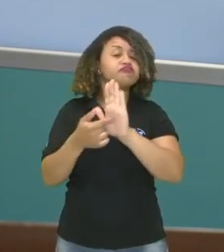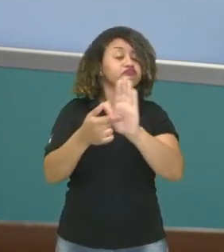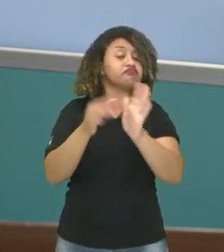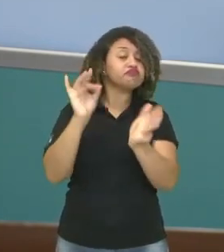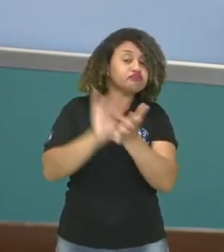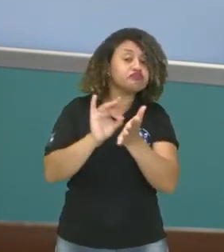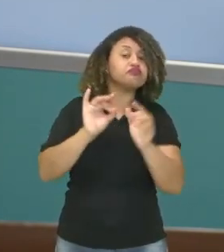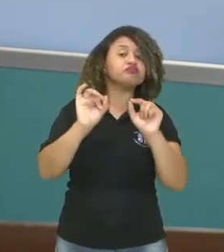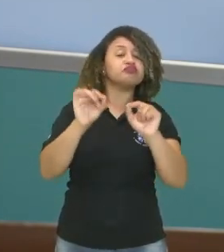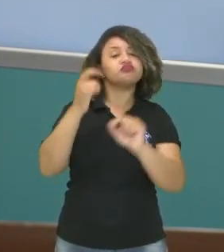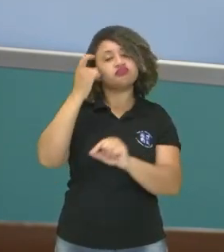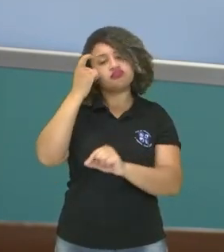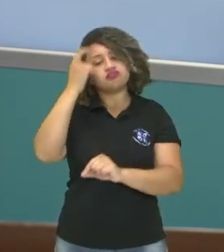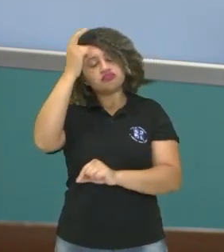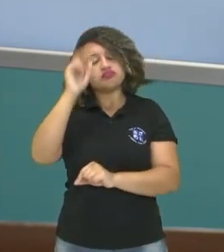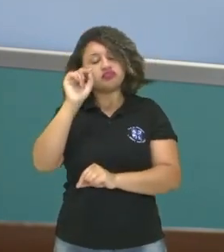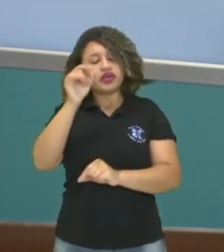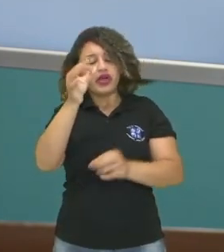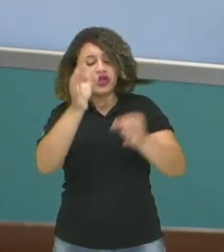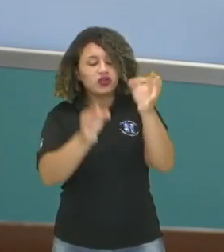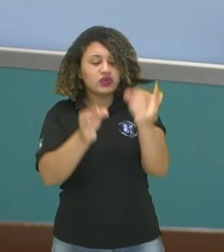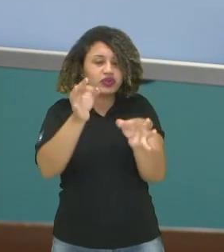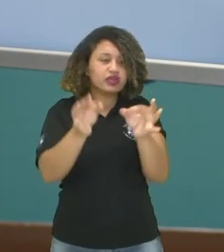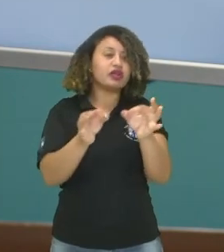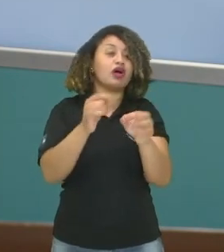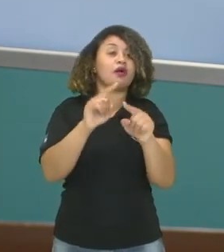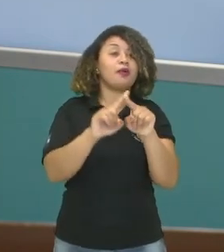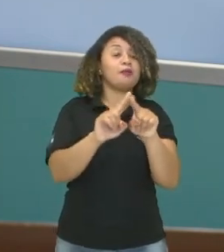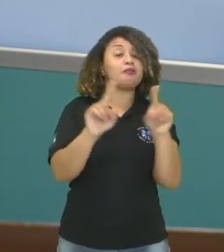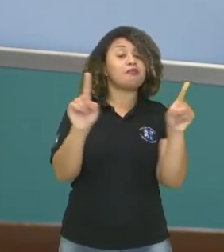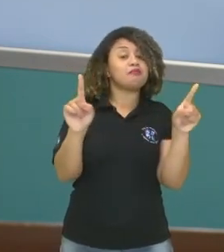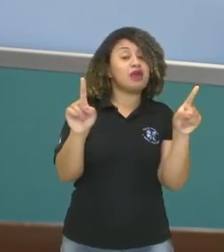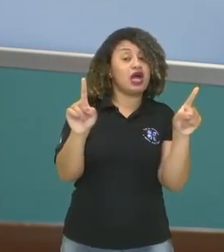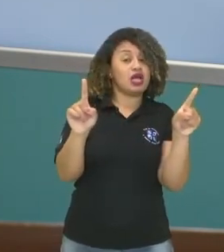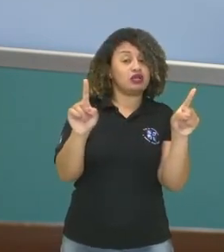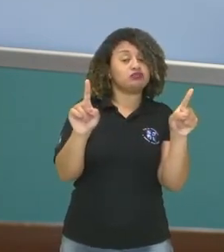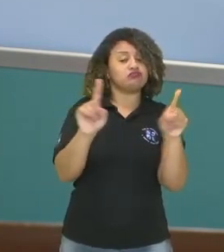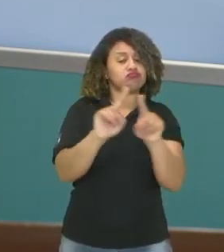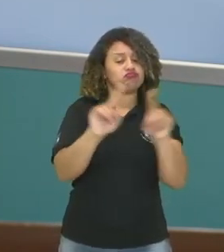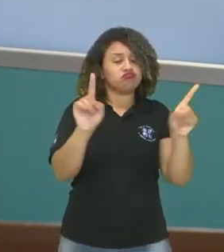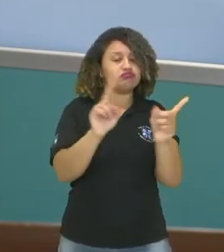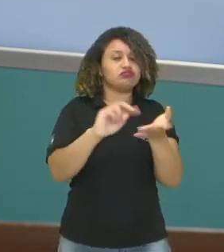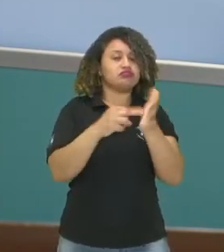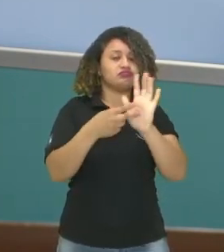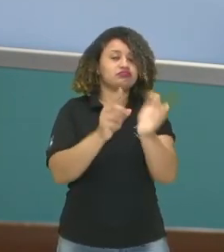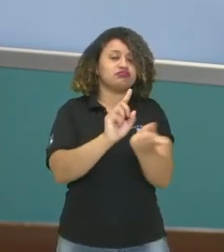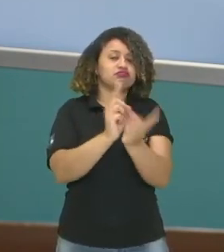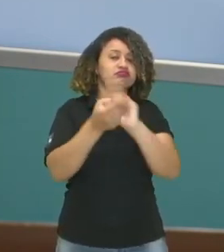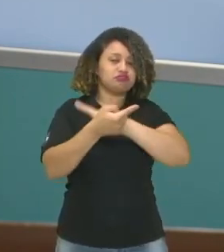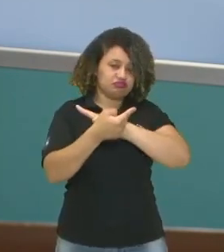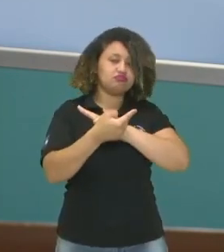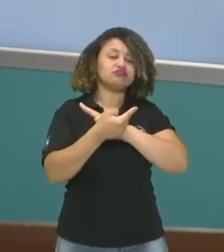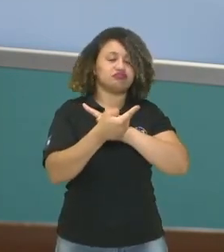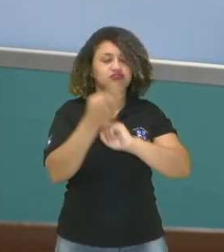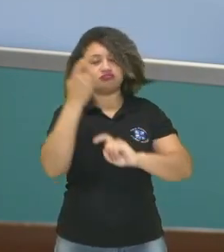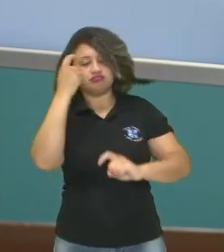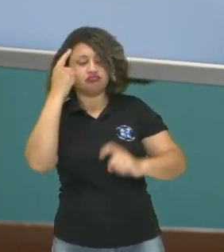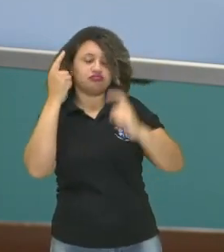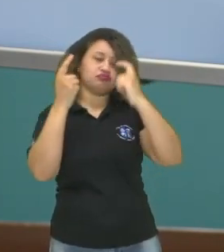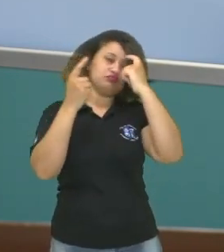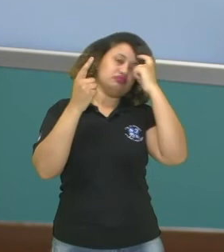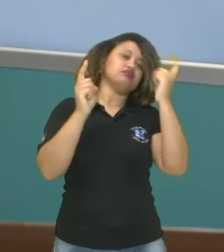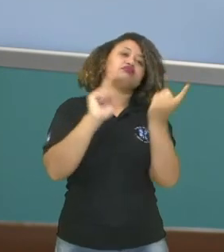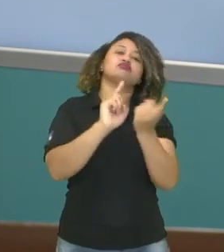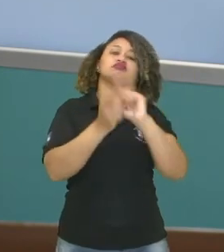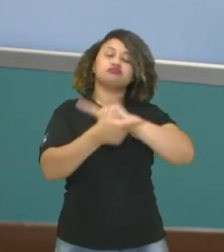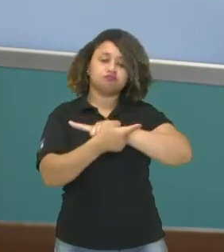uma ideia de julgamento. O mas dá uma ideia oposta, uma oposição entre as ideias, entre a